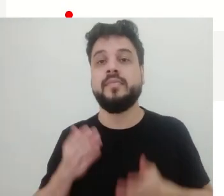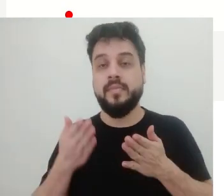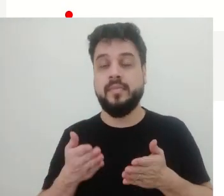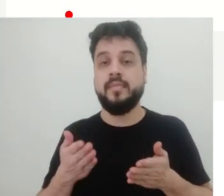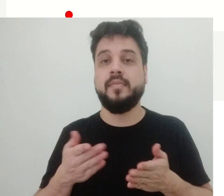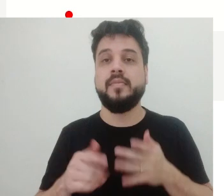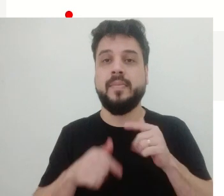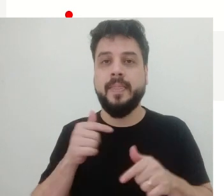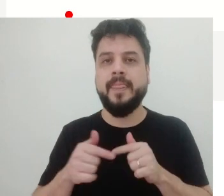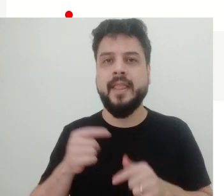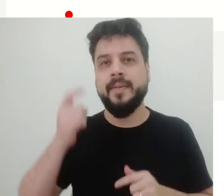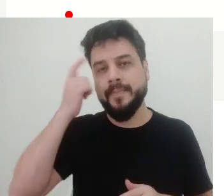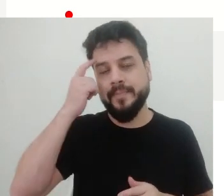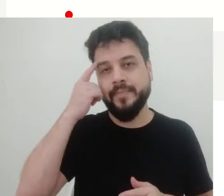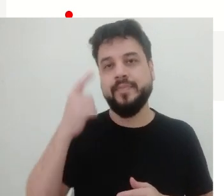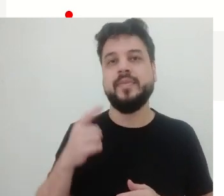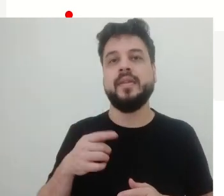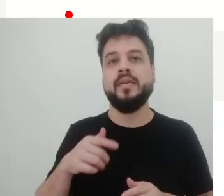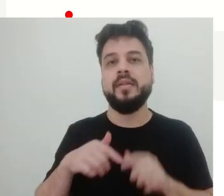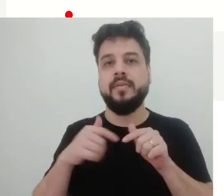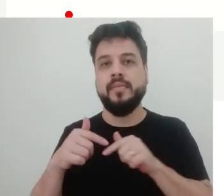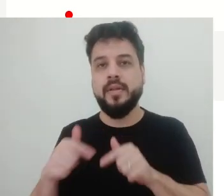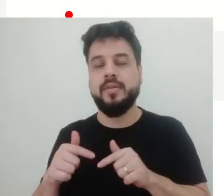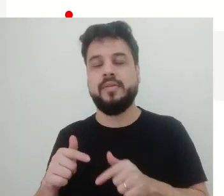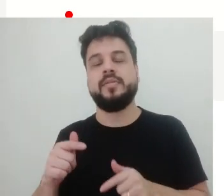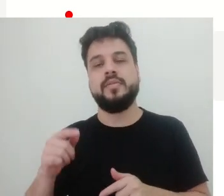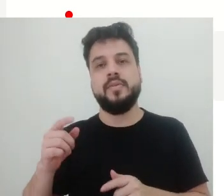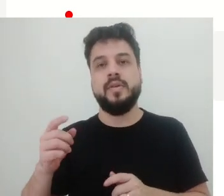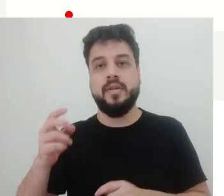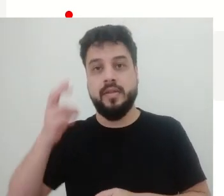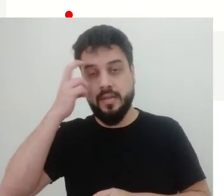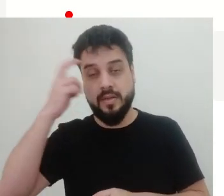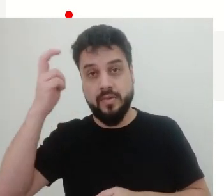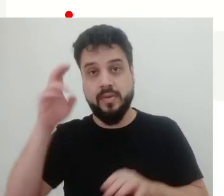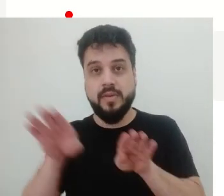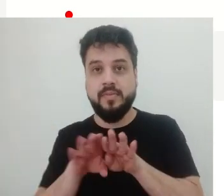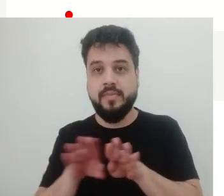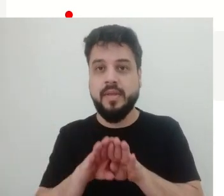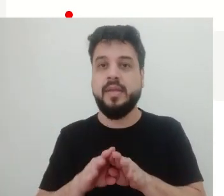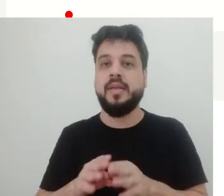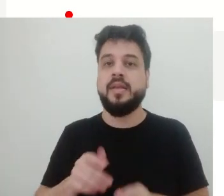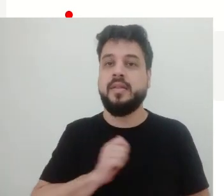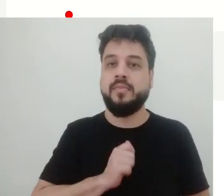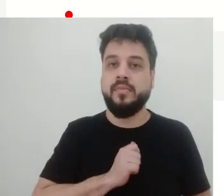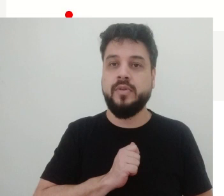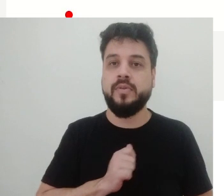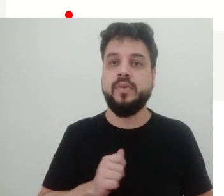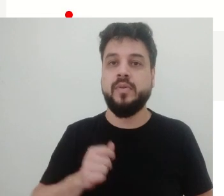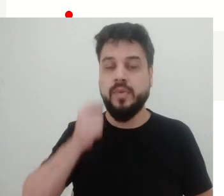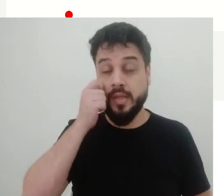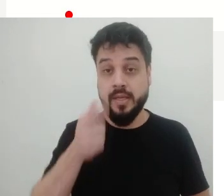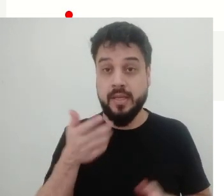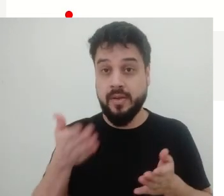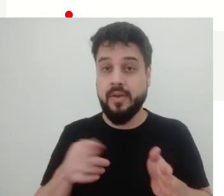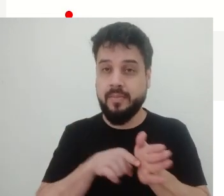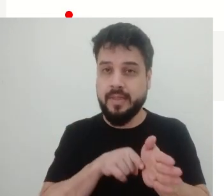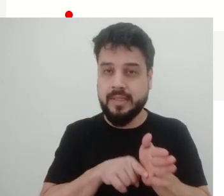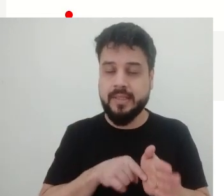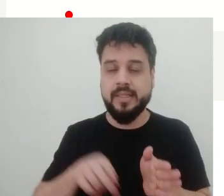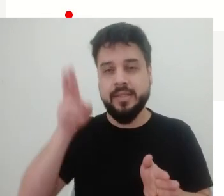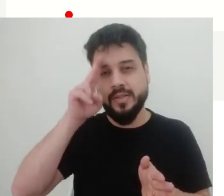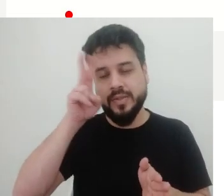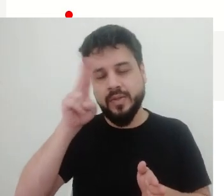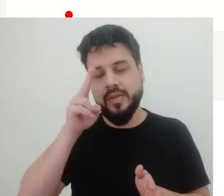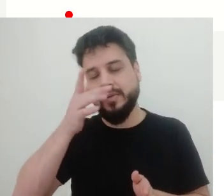artistas e perfis de instituições culturais latino-americanas. Foi coordenador do PPG-IELA e também atua na UNILA no bacharelado